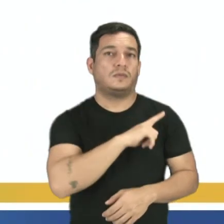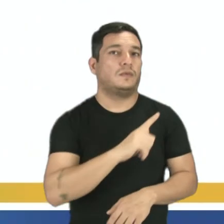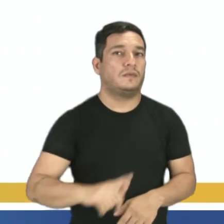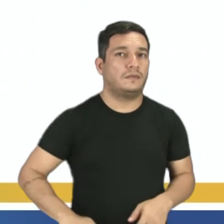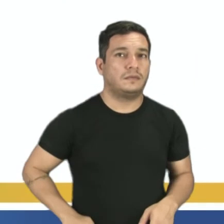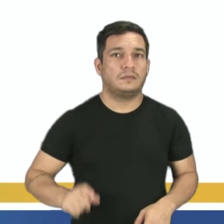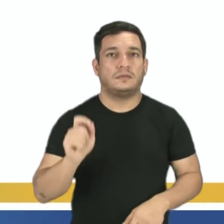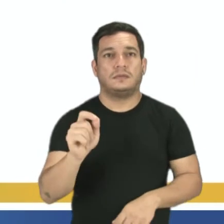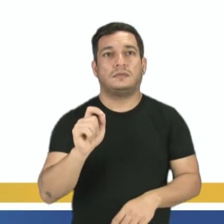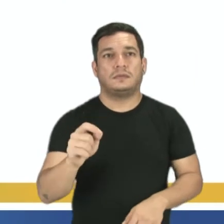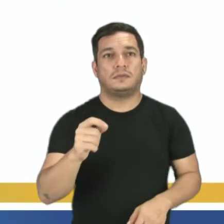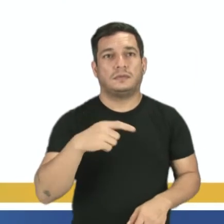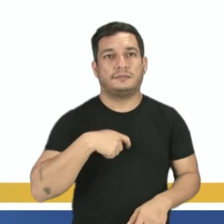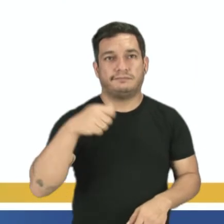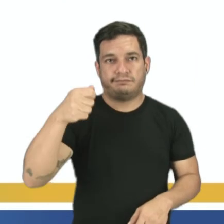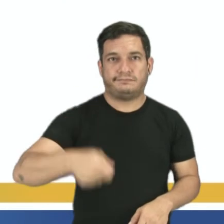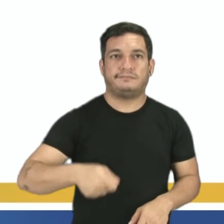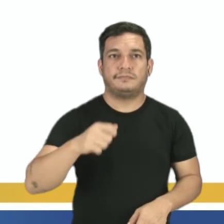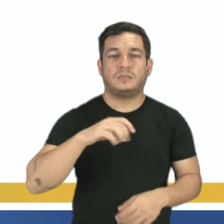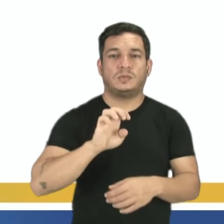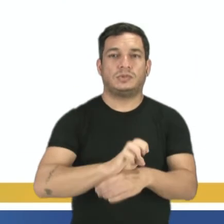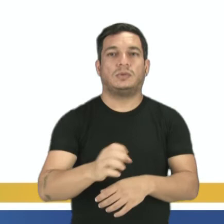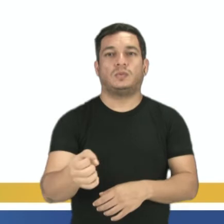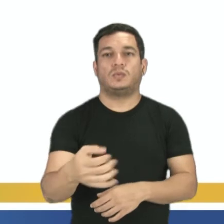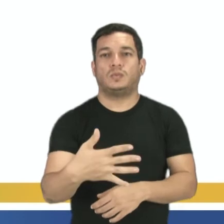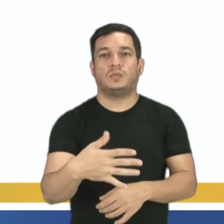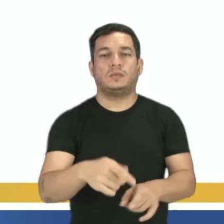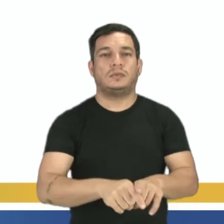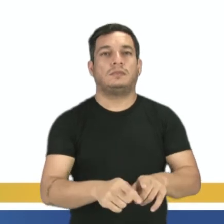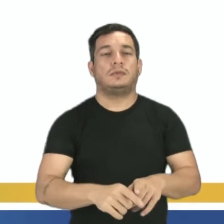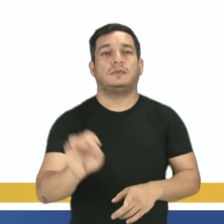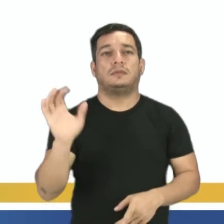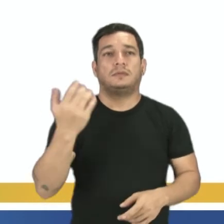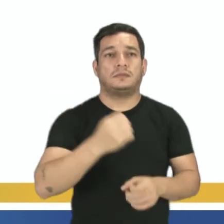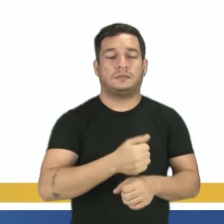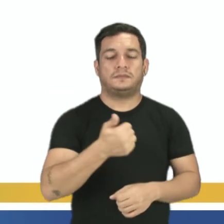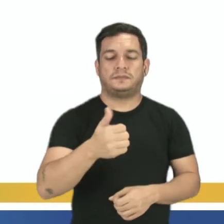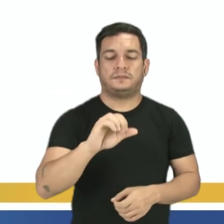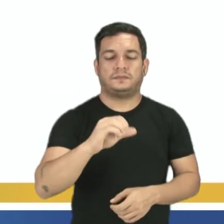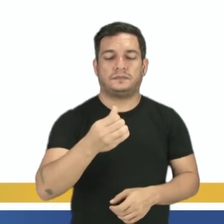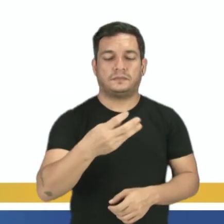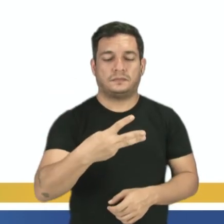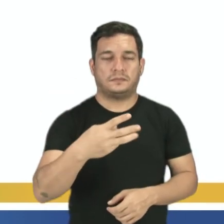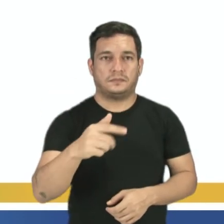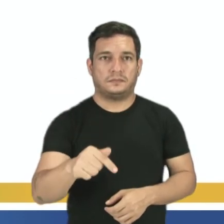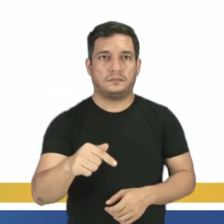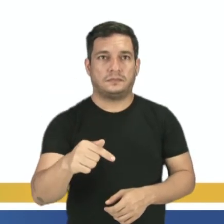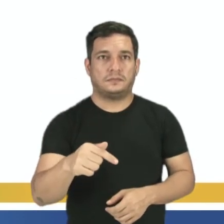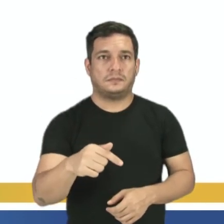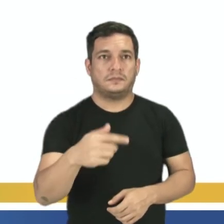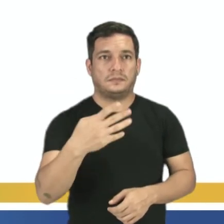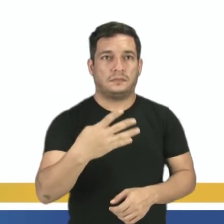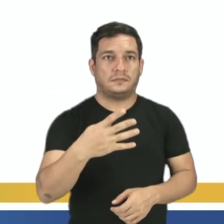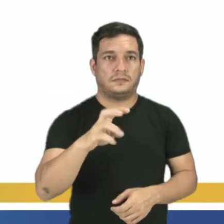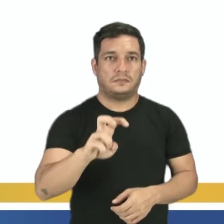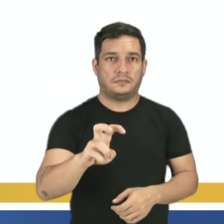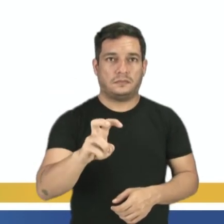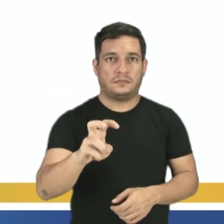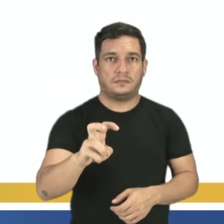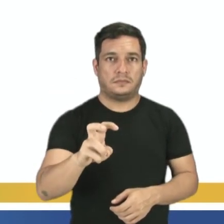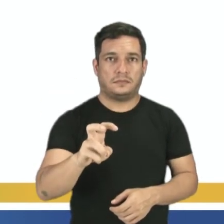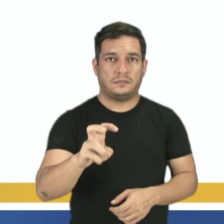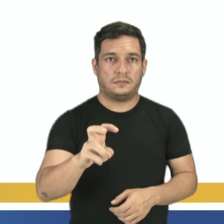temos governos por regime ditatorial, como o Estado Novo, que aconteceu entre 1937 e